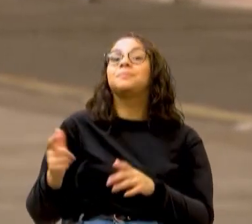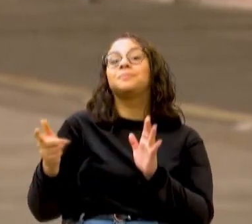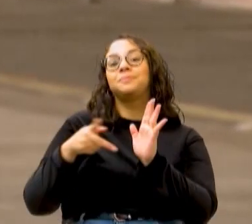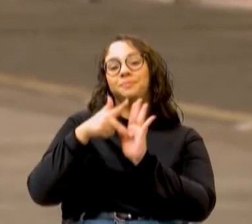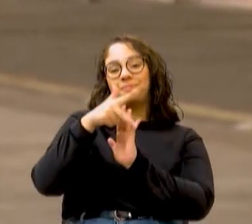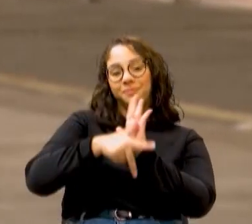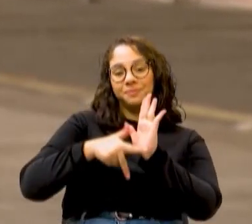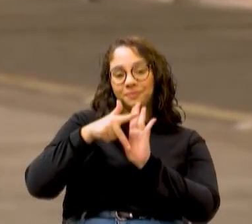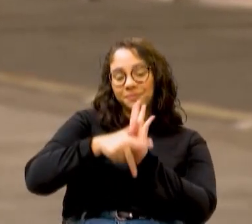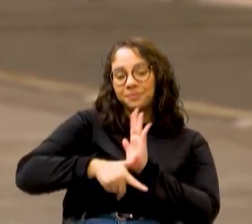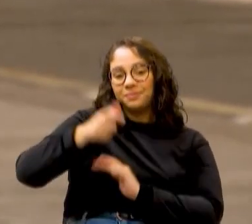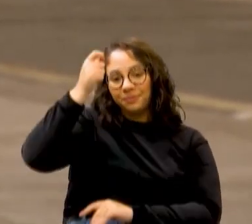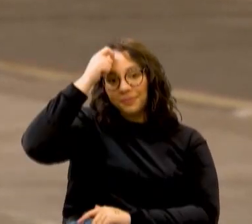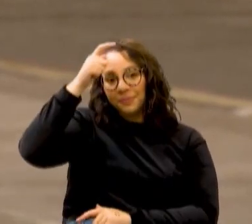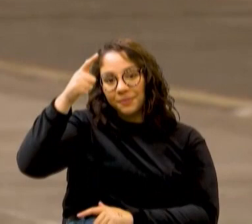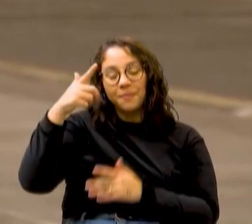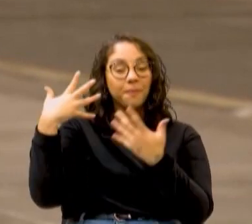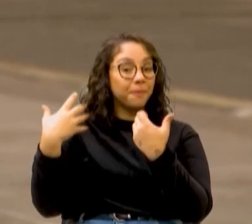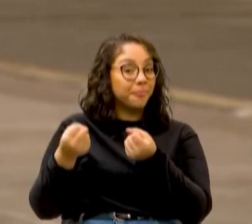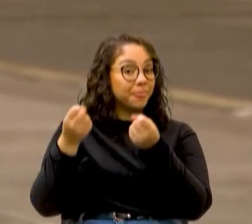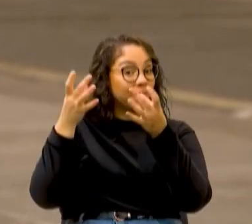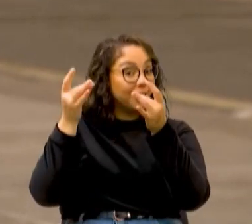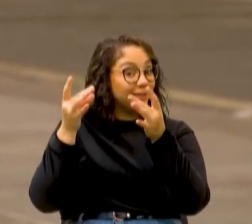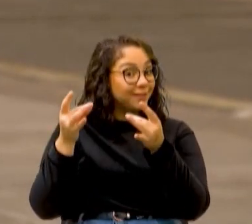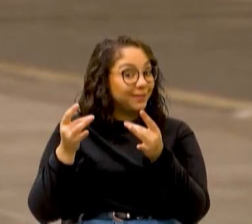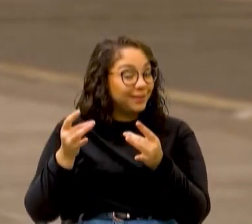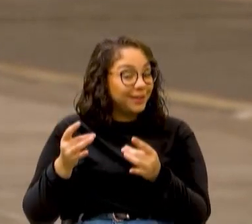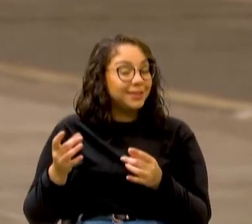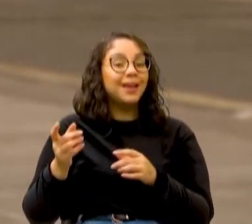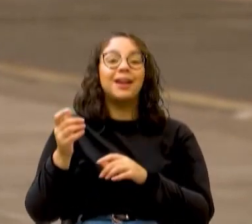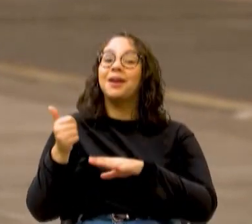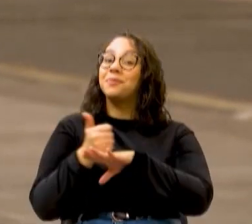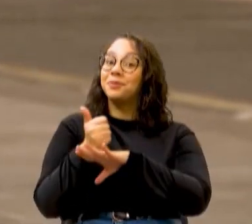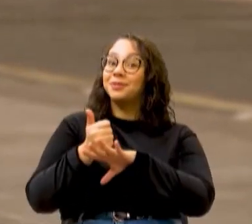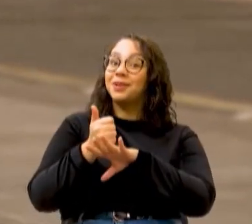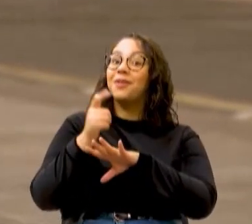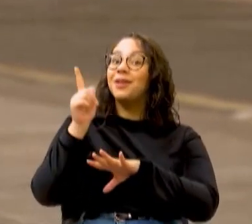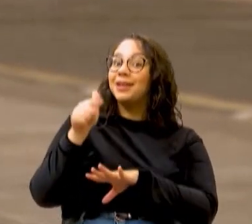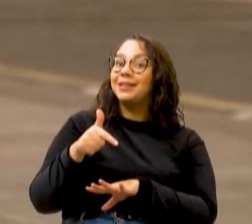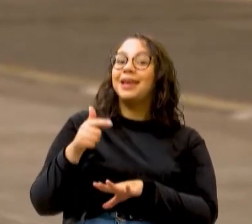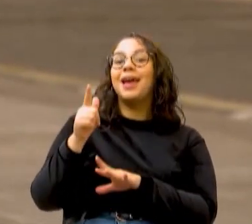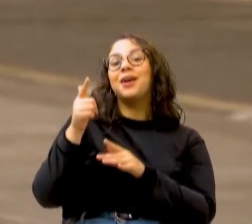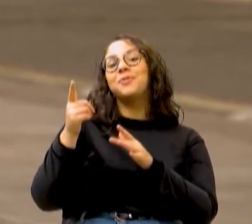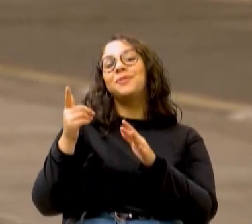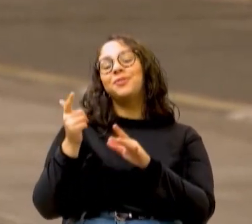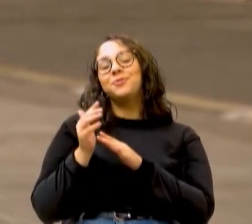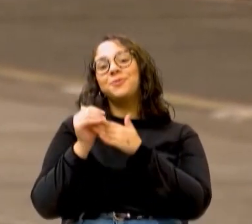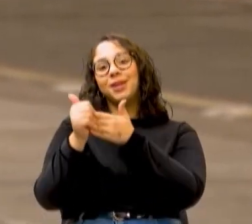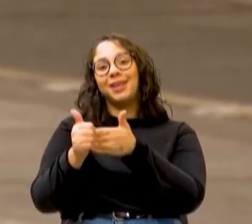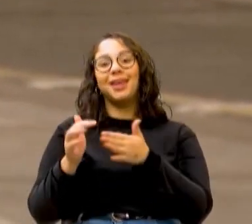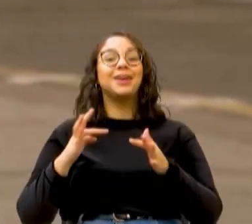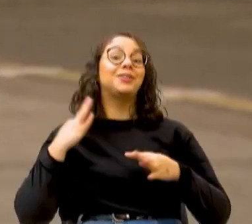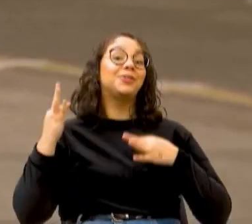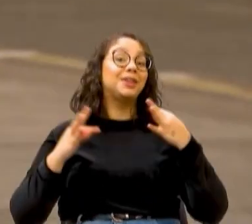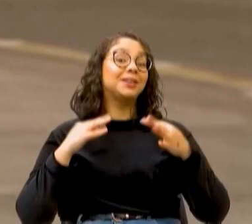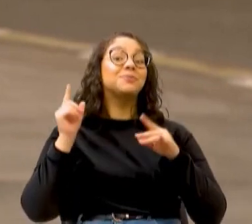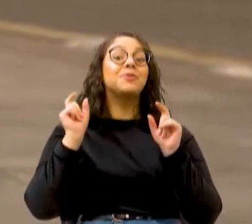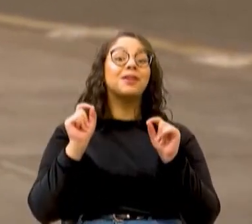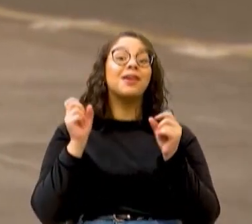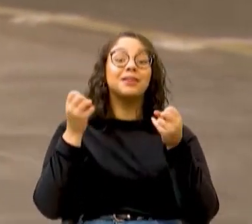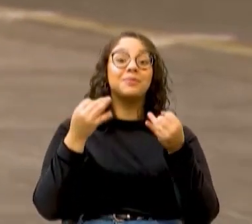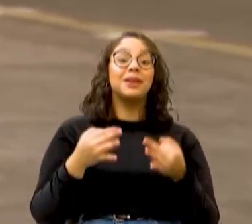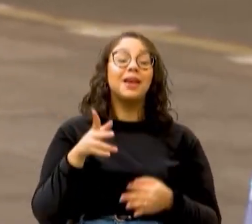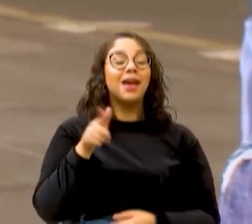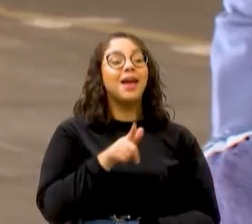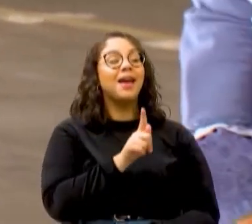estamos na Estação Cultura Vamos detalhar essa profissão tão especial que é o guia de turismo e quem vai